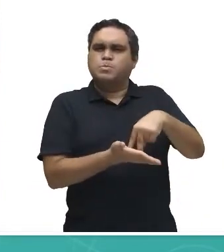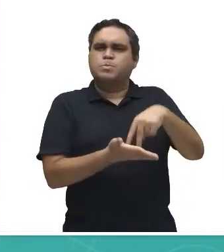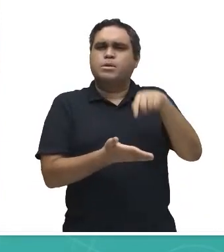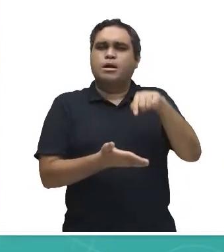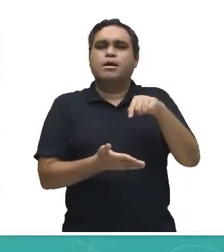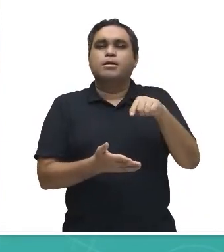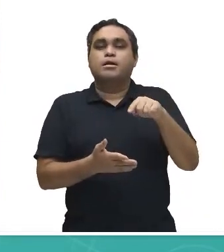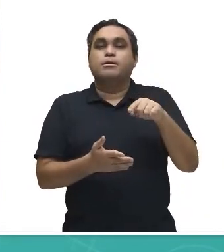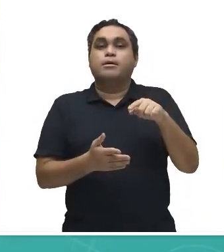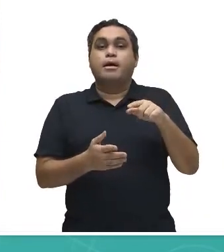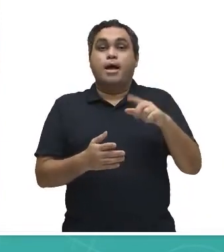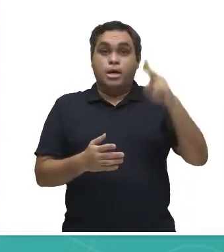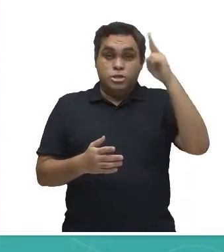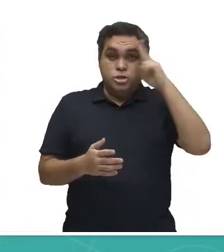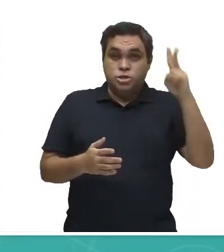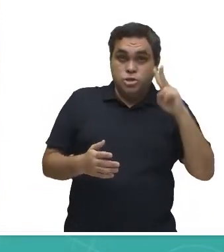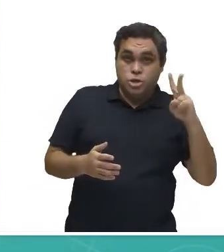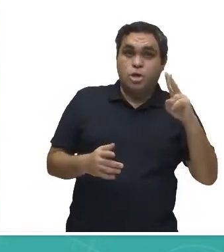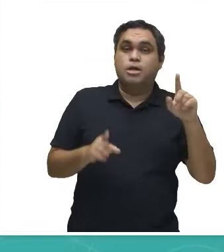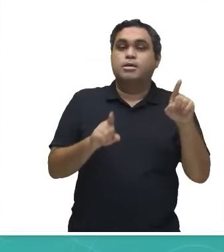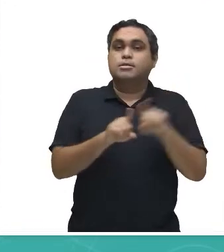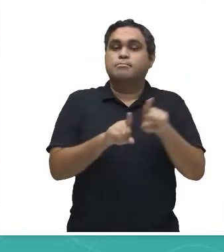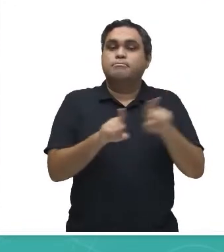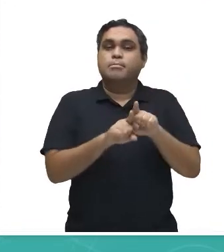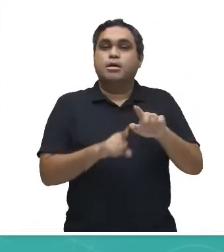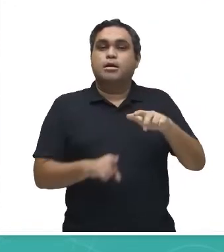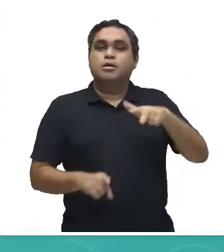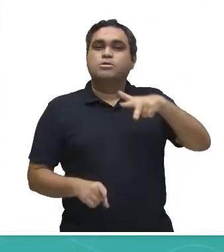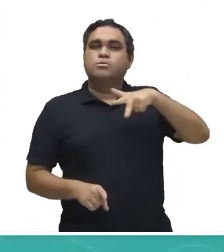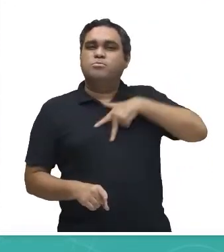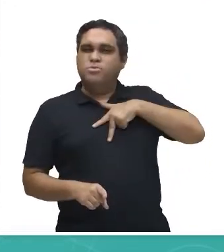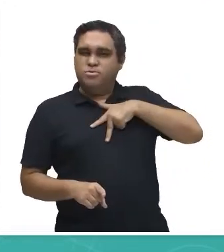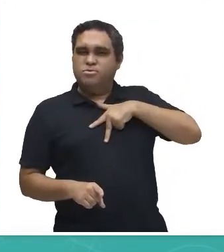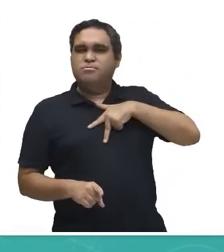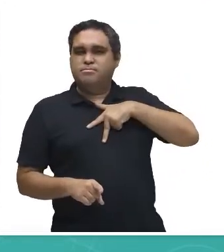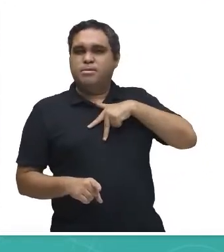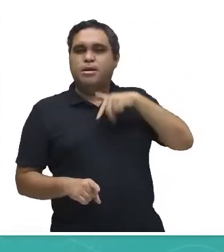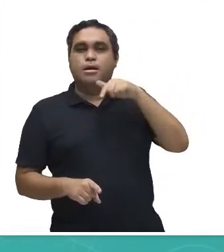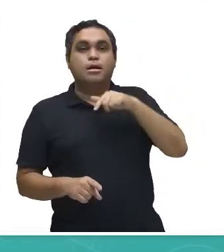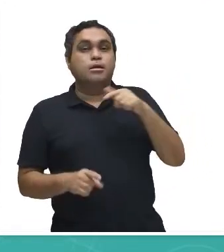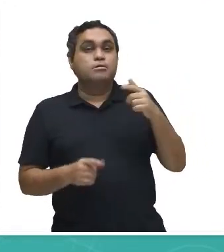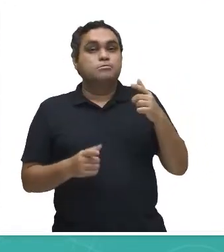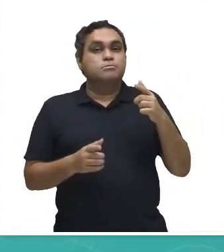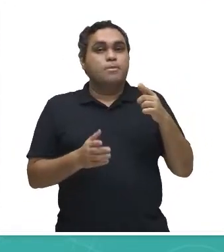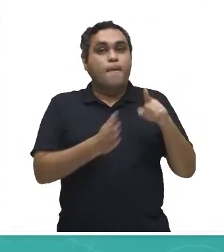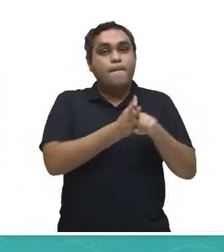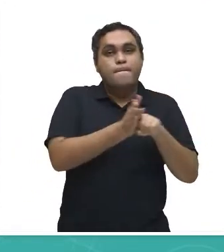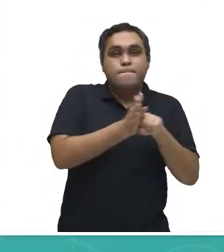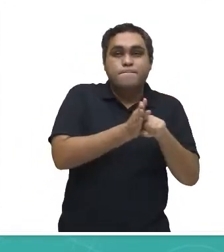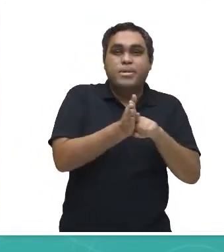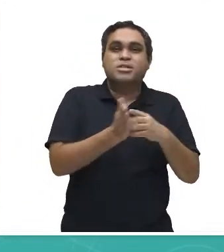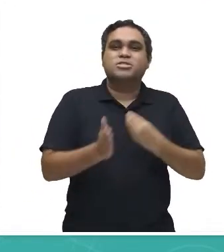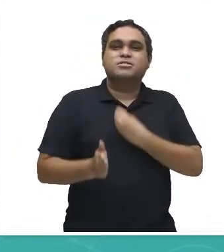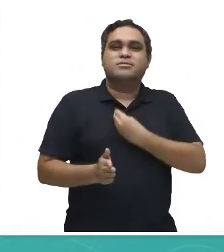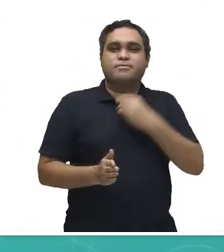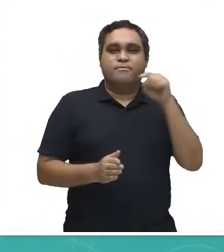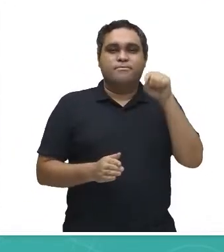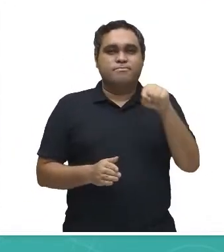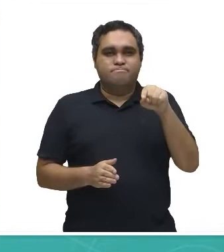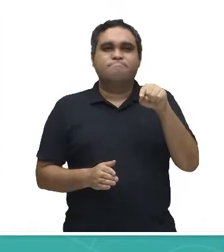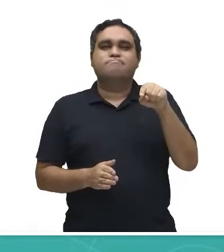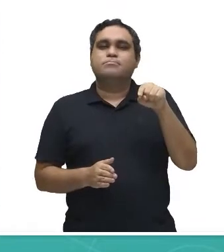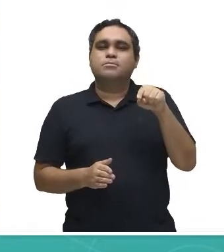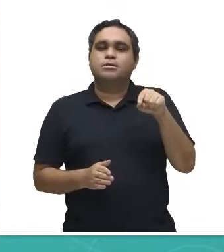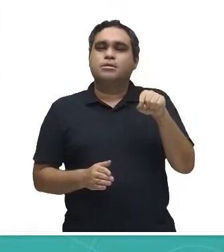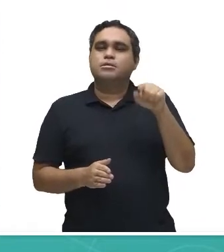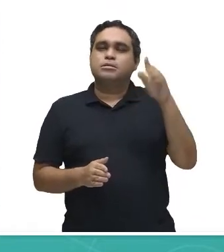antropologia, fazerem esse contexto dele para trazer até nós. Então, por isso que é importante essa reflexão. Quem foi